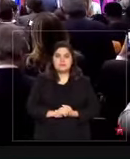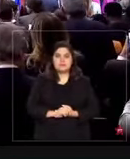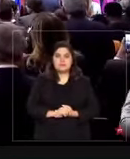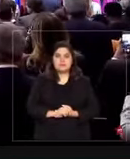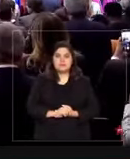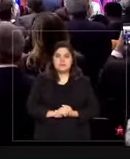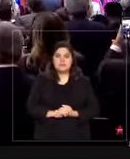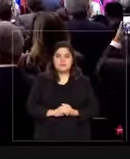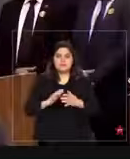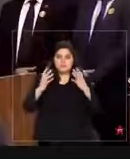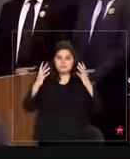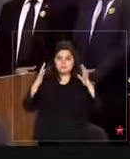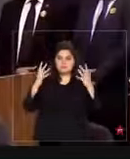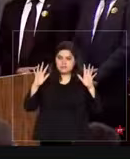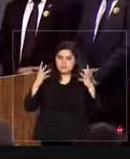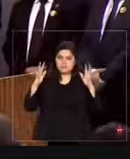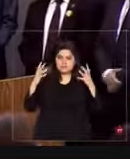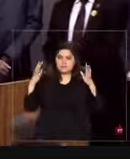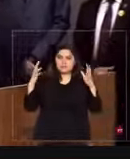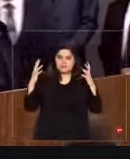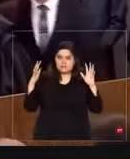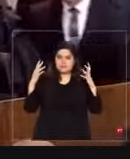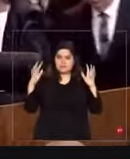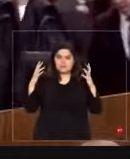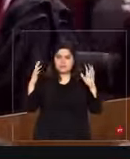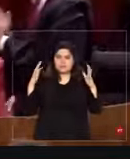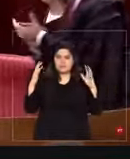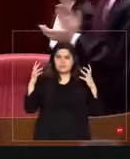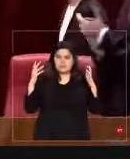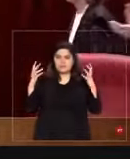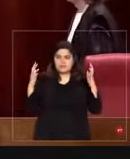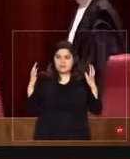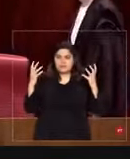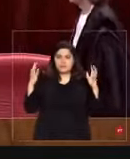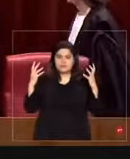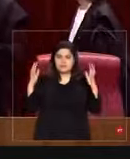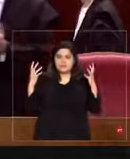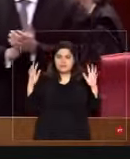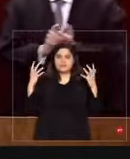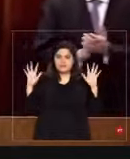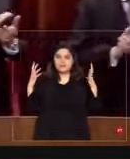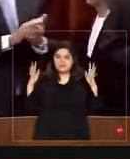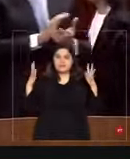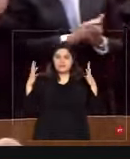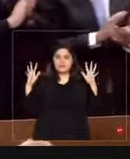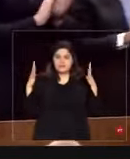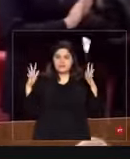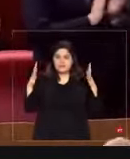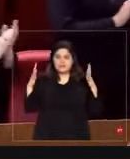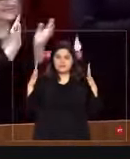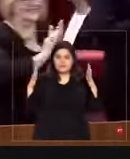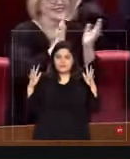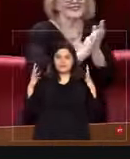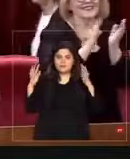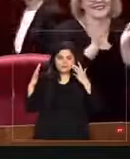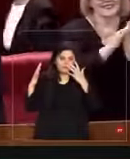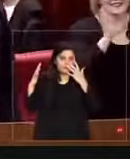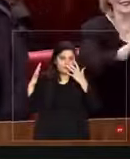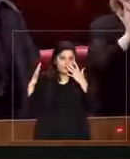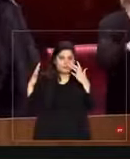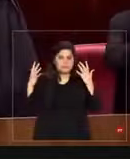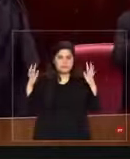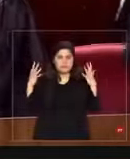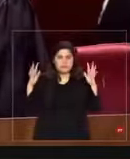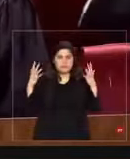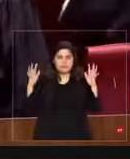importantes porque ela representa a finalização do processo eleitoral.